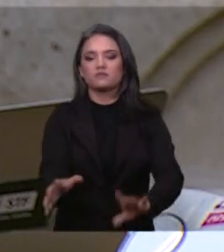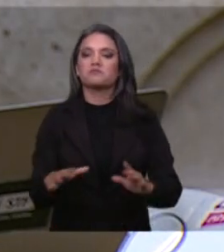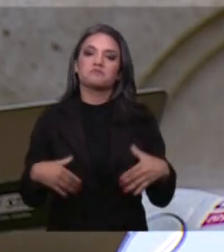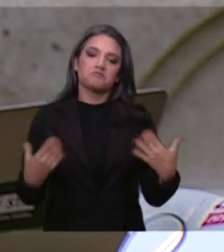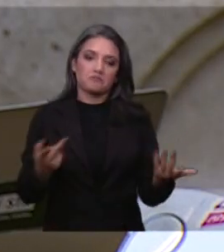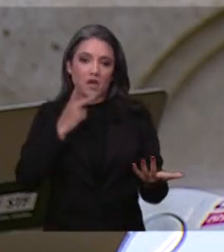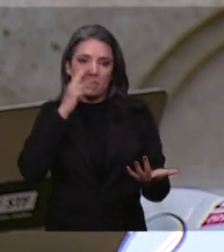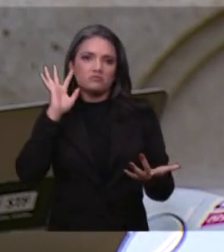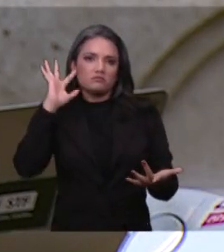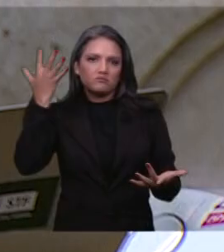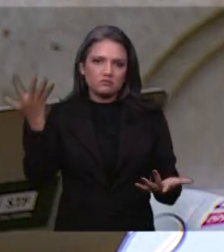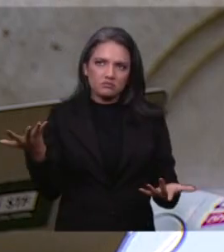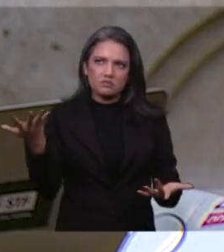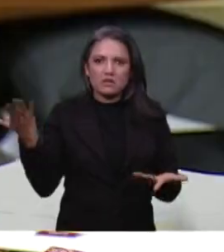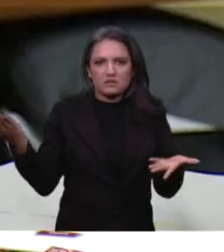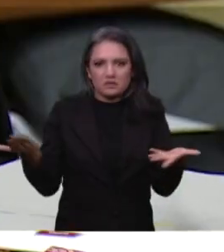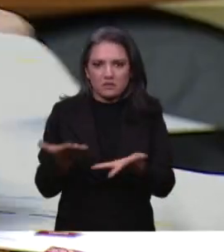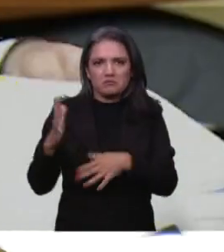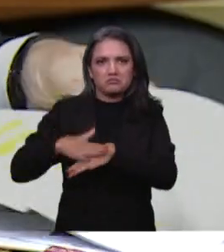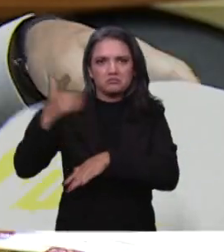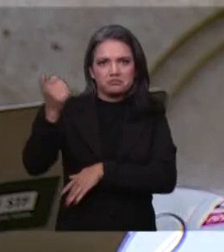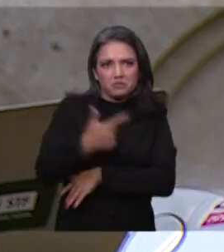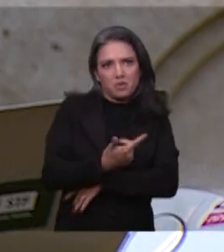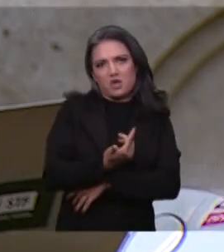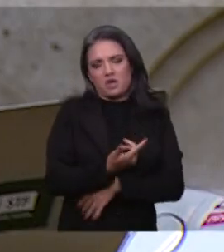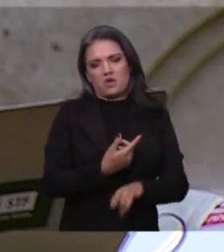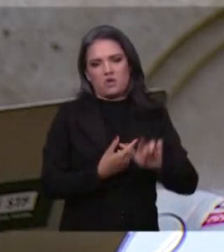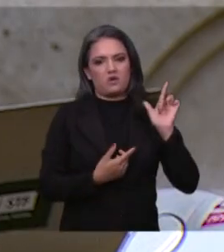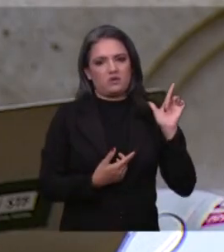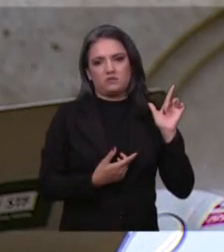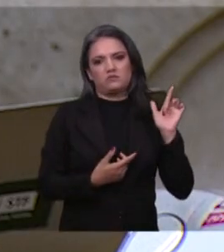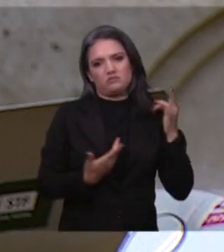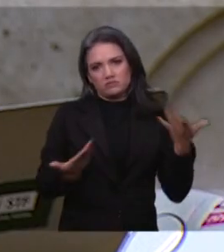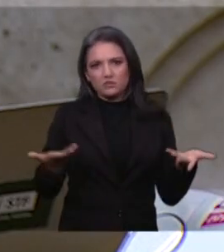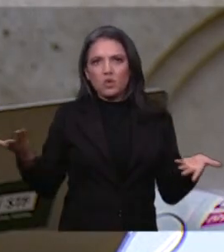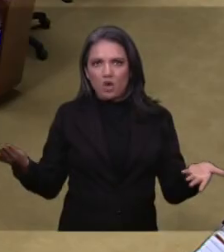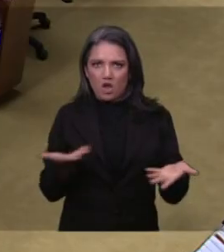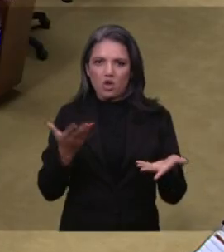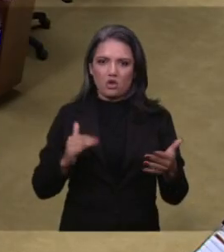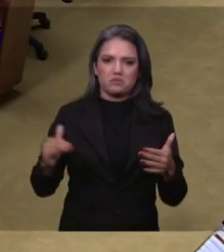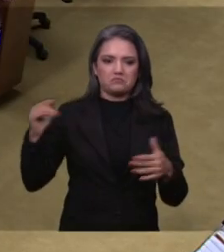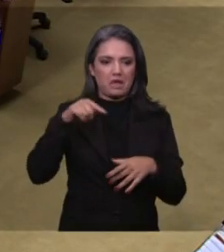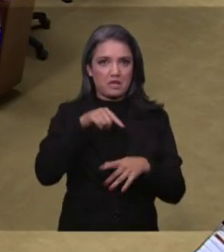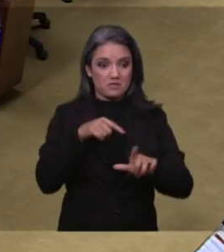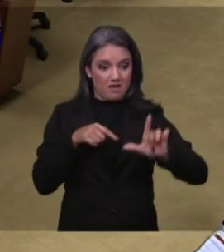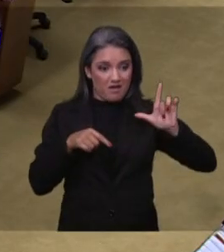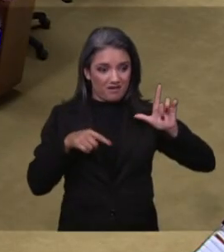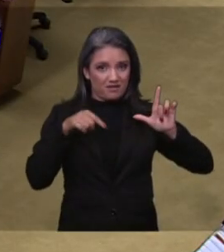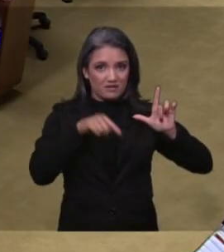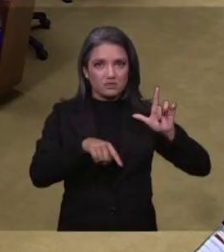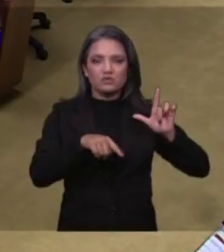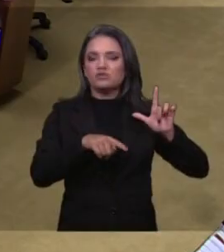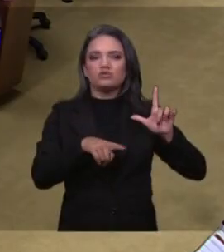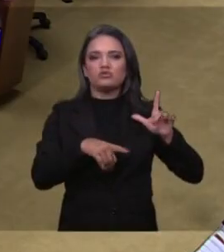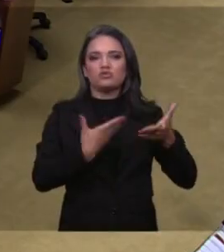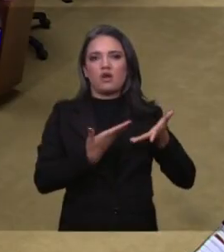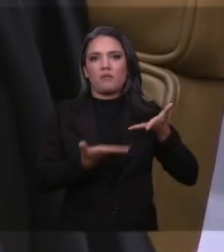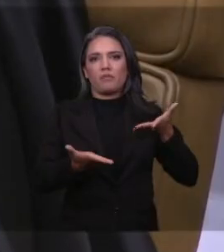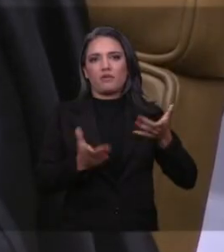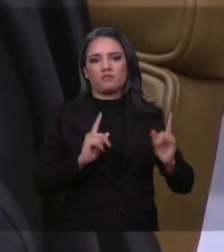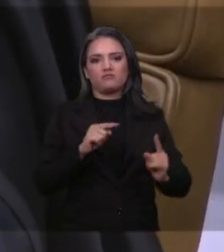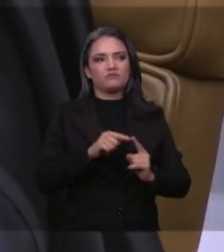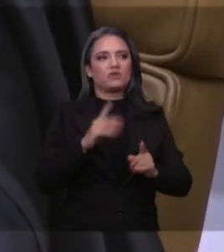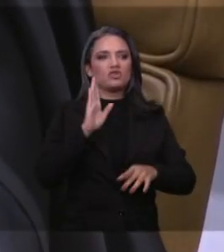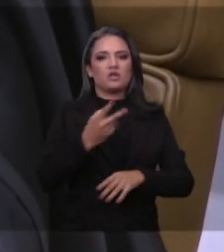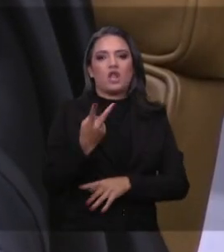decisão supera a anterior. Supera a anterior. Supera a anterior e fica prejudicada a questão da rescisória, porque já se passaram